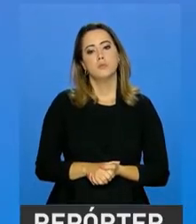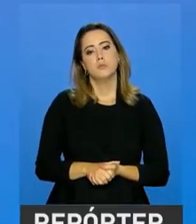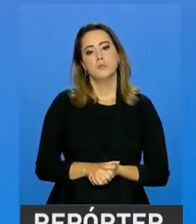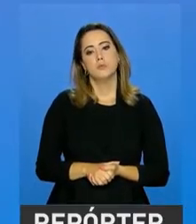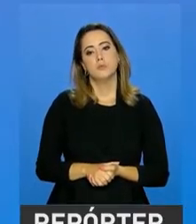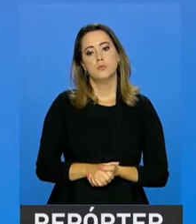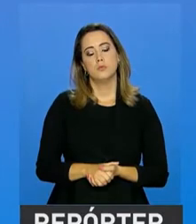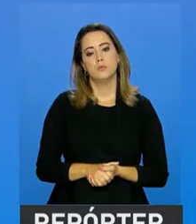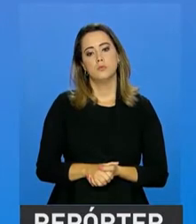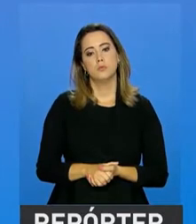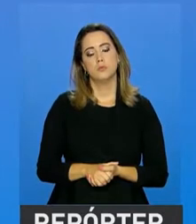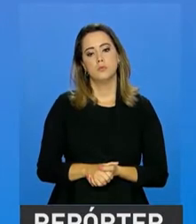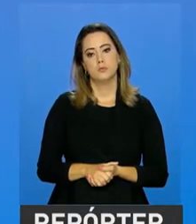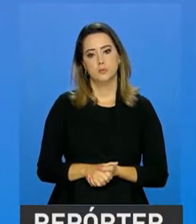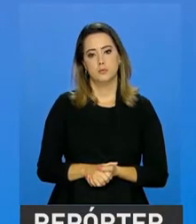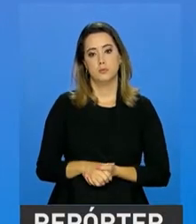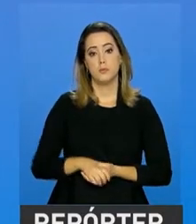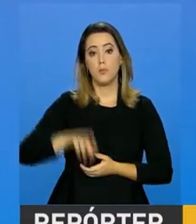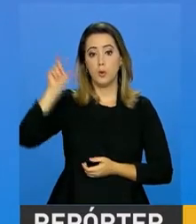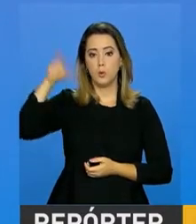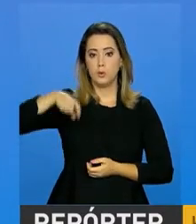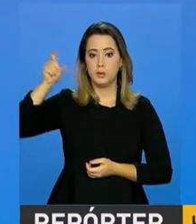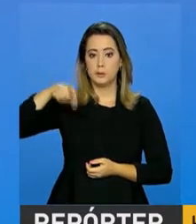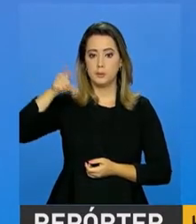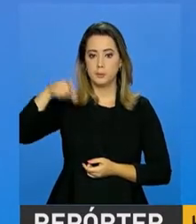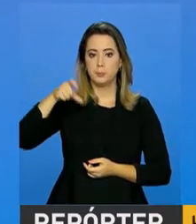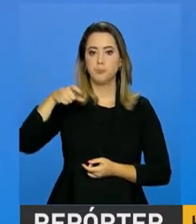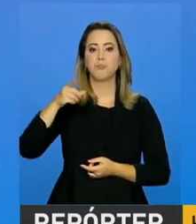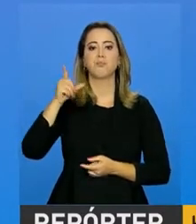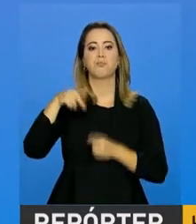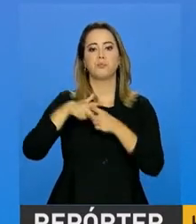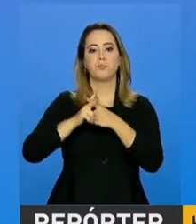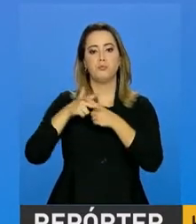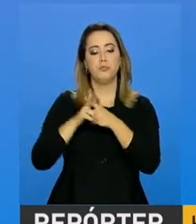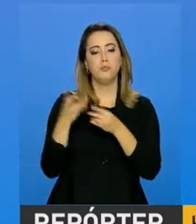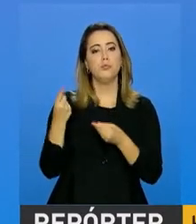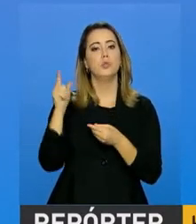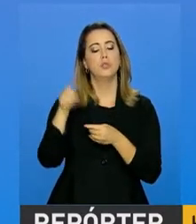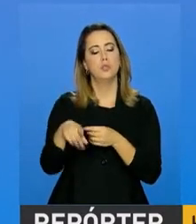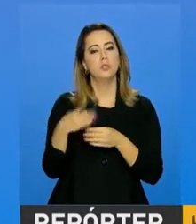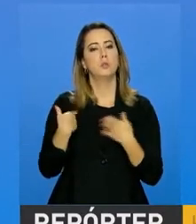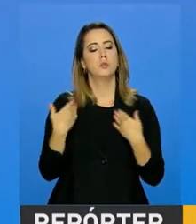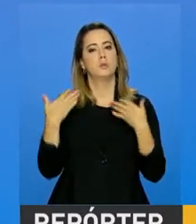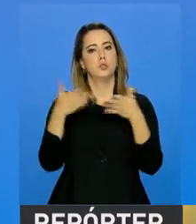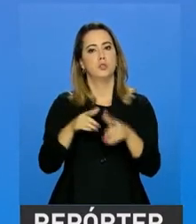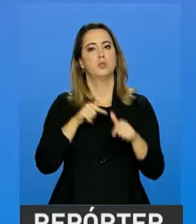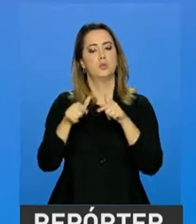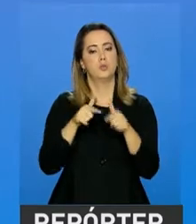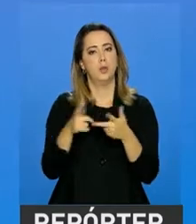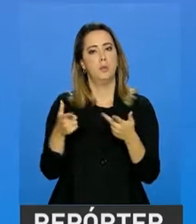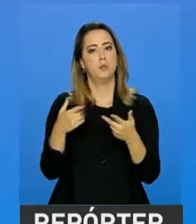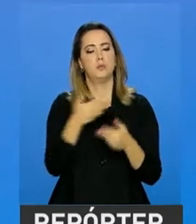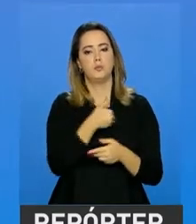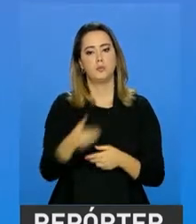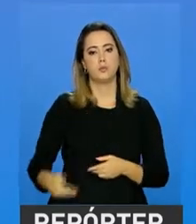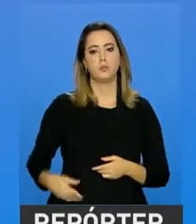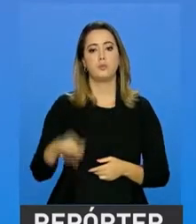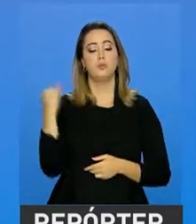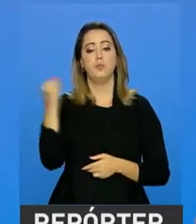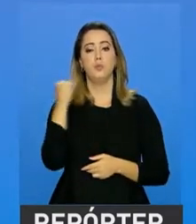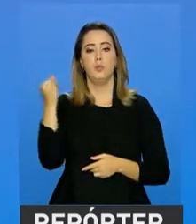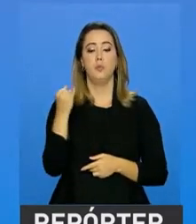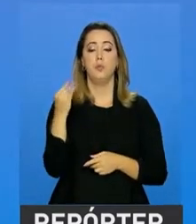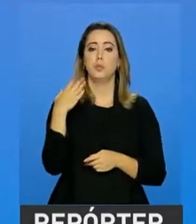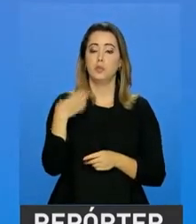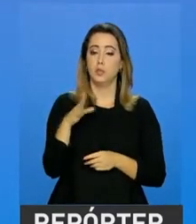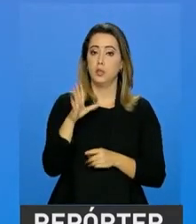O cartão Reforma se insere fortemente nesse trabalho do governo, com um componente fortíssimo